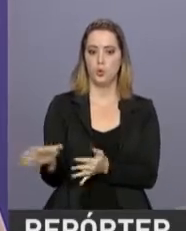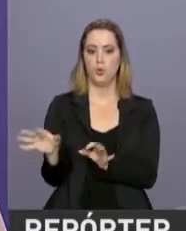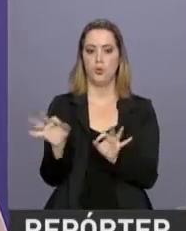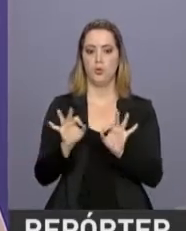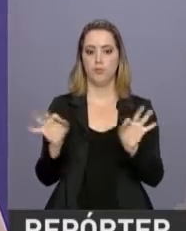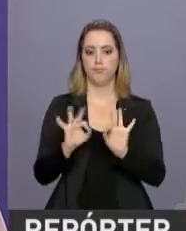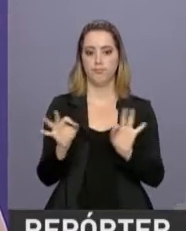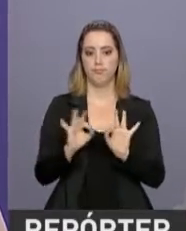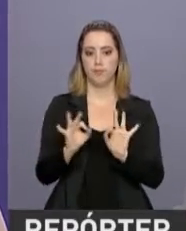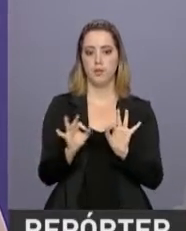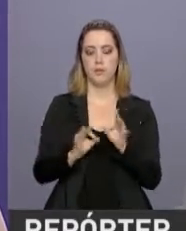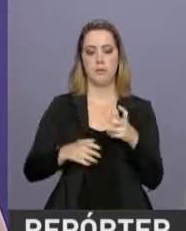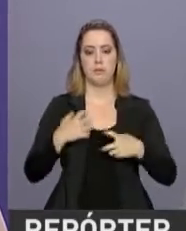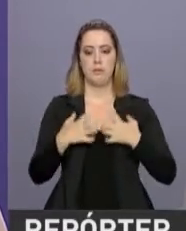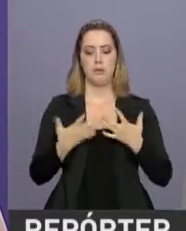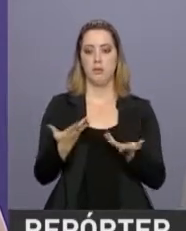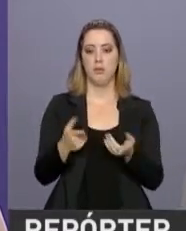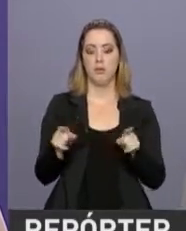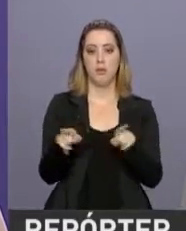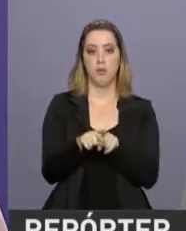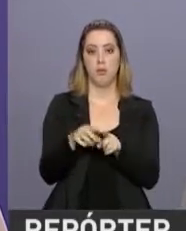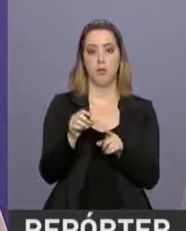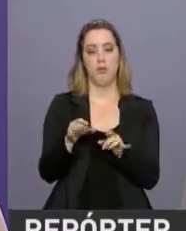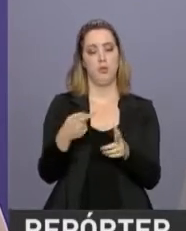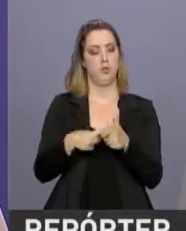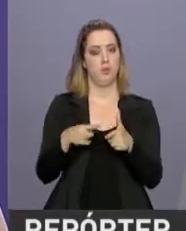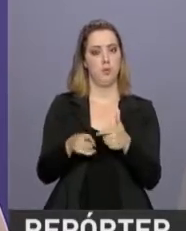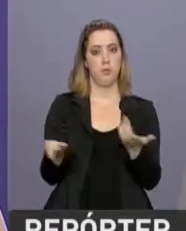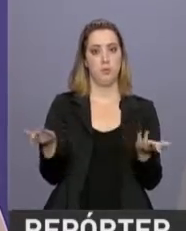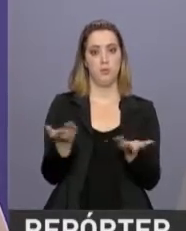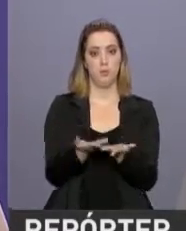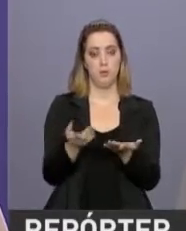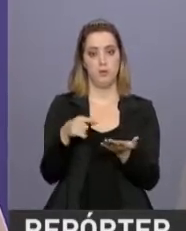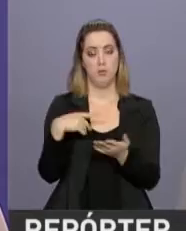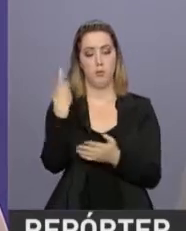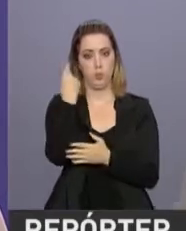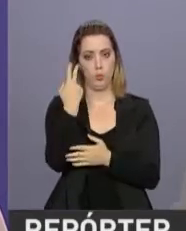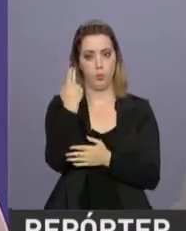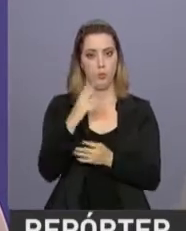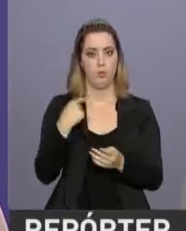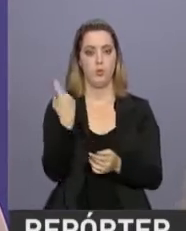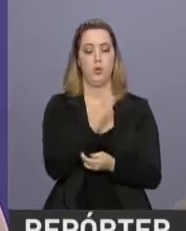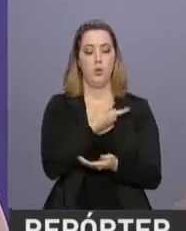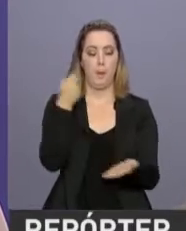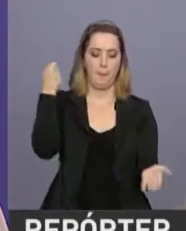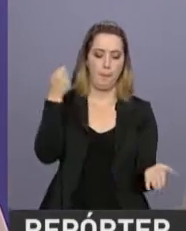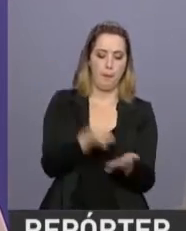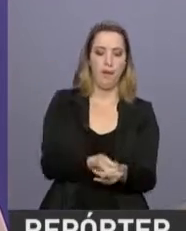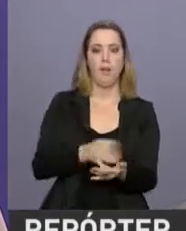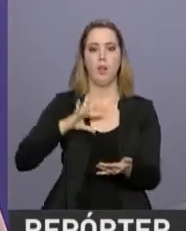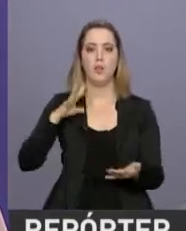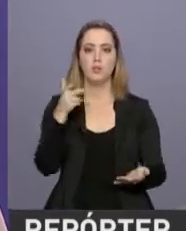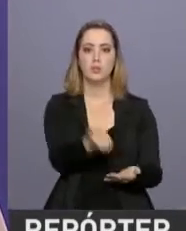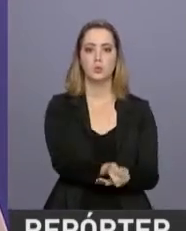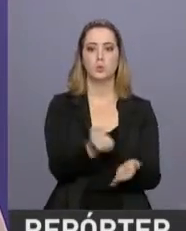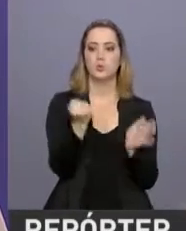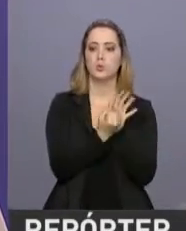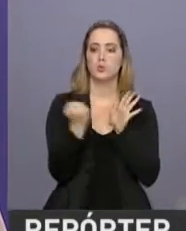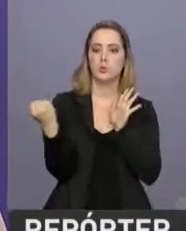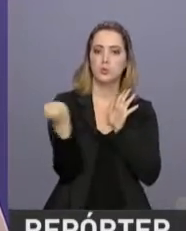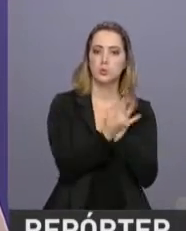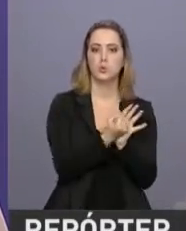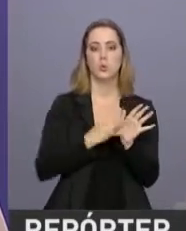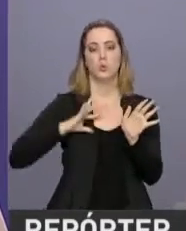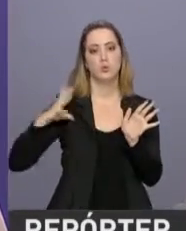há muita intranquilidade natural, mas nós vamos honrar retroativamente todos os contratos e todas